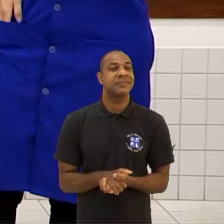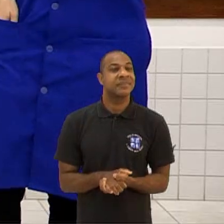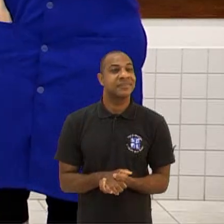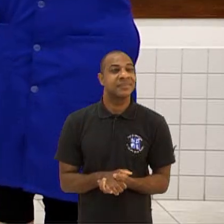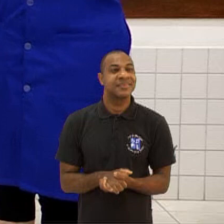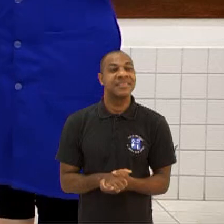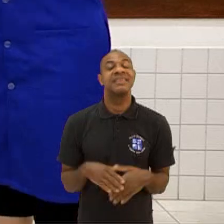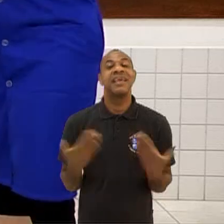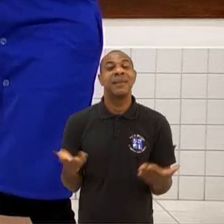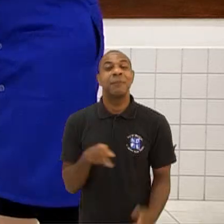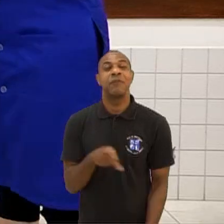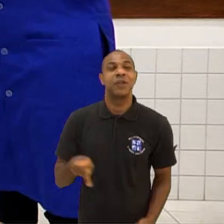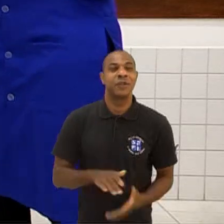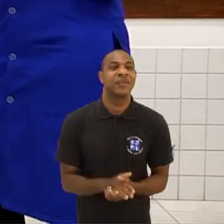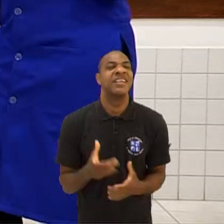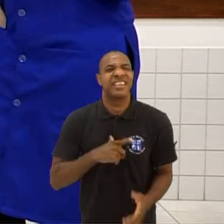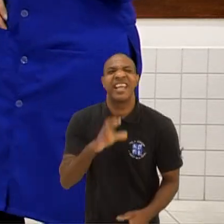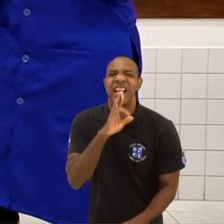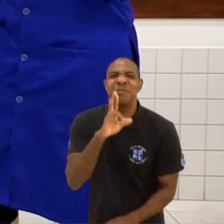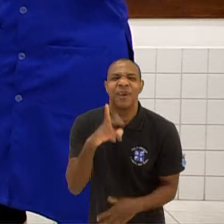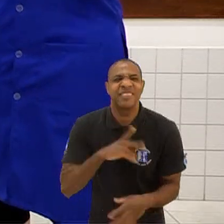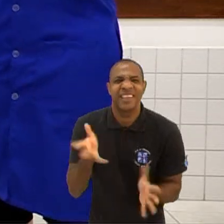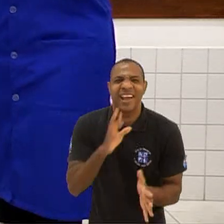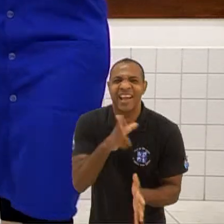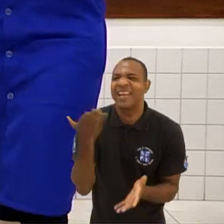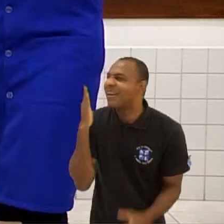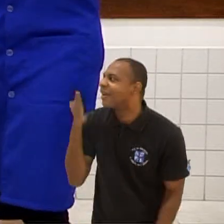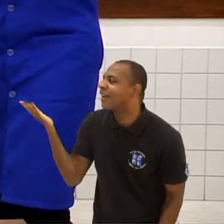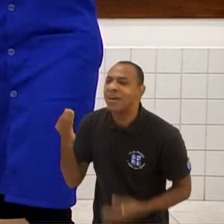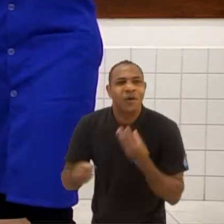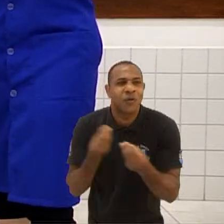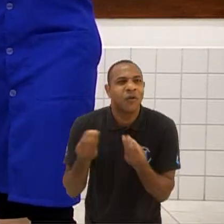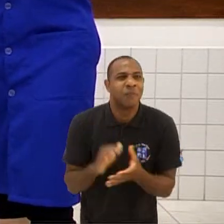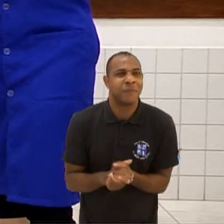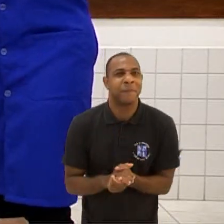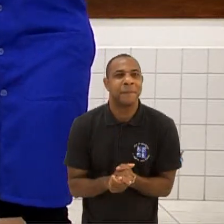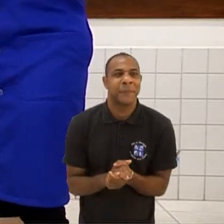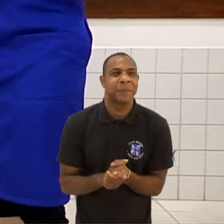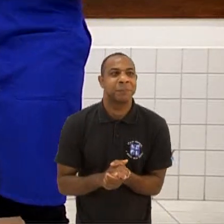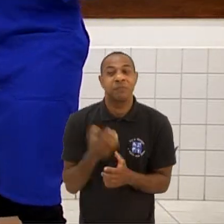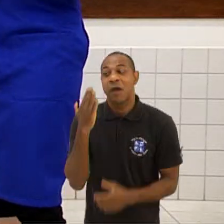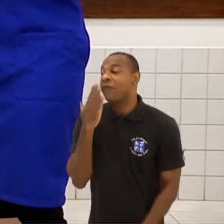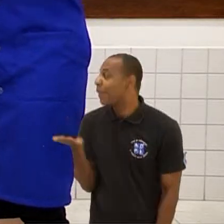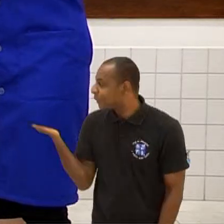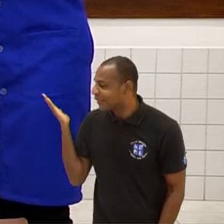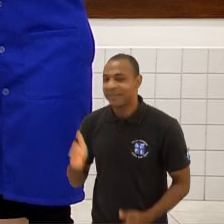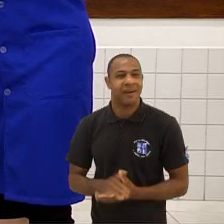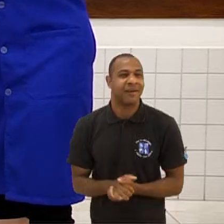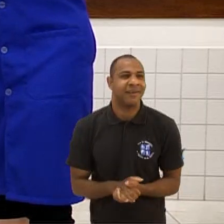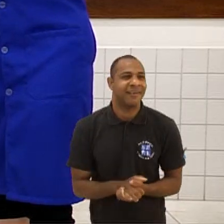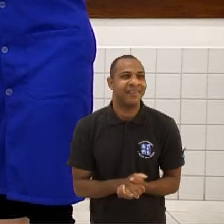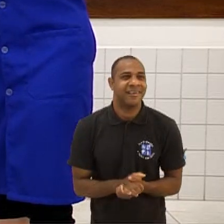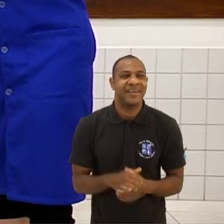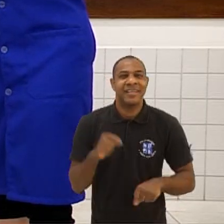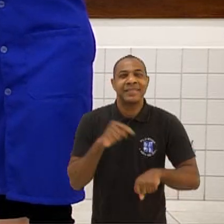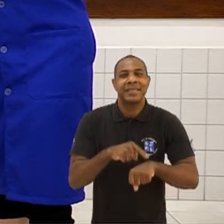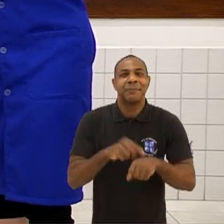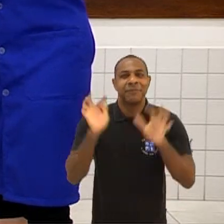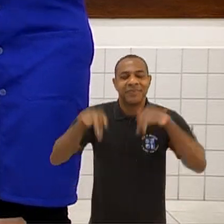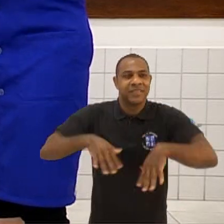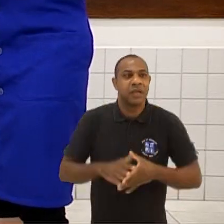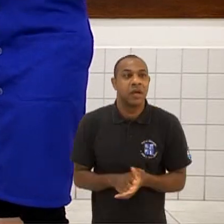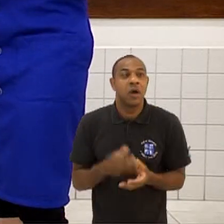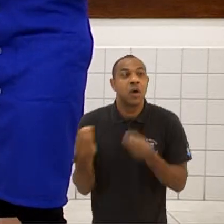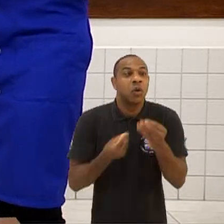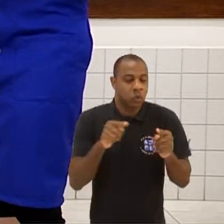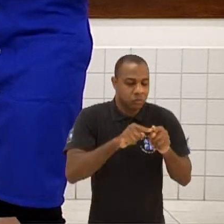aí, professor, já temos a resposta? Temos a resposta aqui em 3, 2, 1. Veremos aqui, ó. Tempo esgotado. Qual o